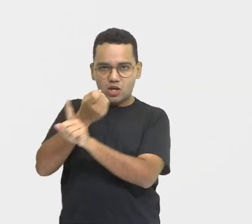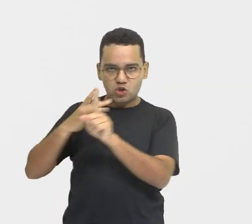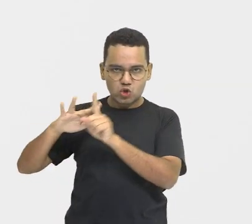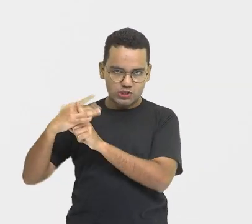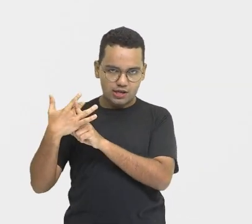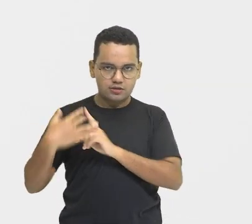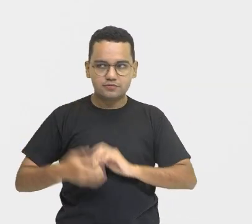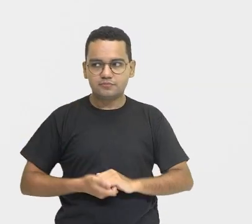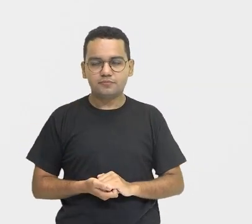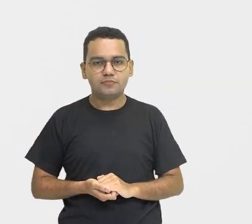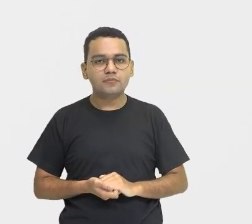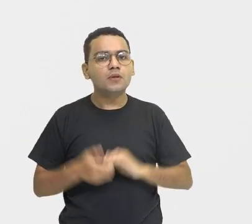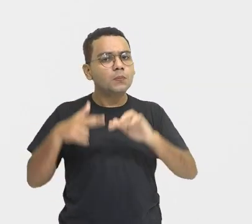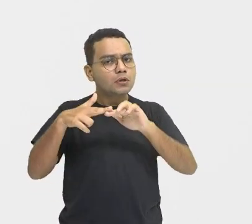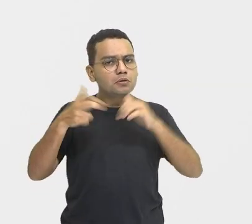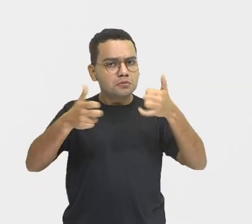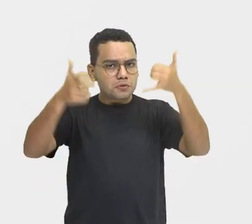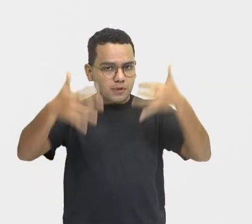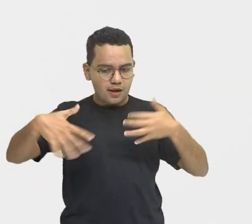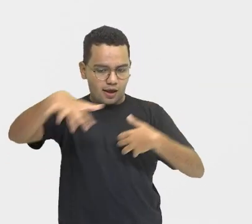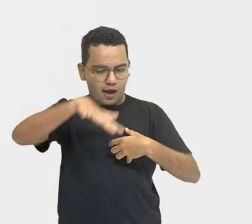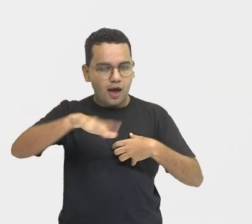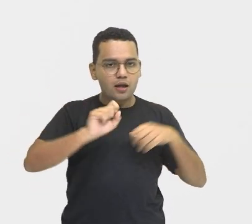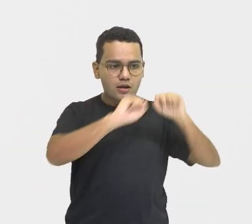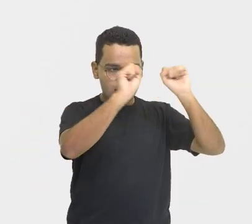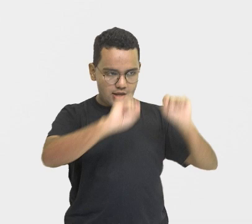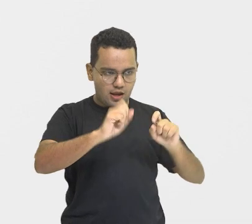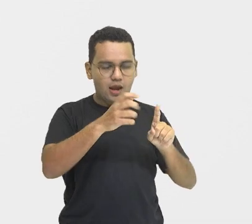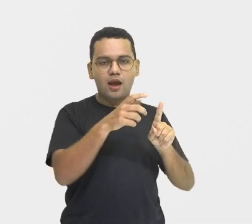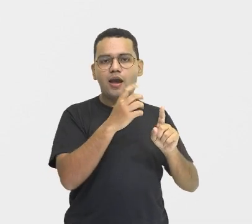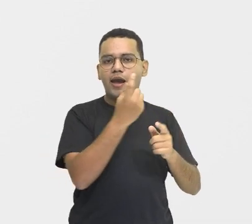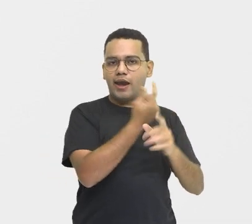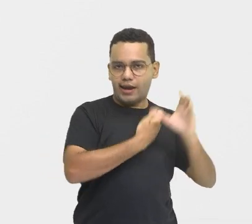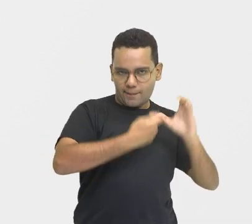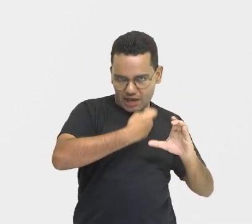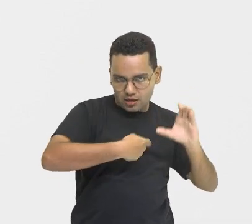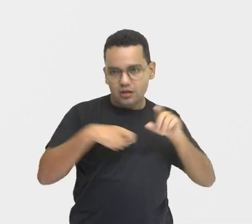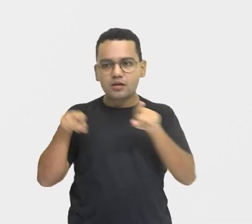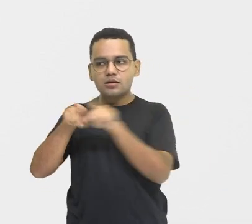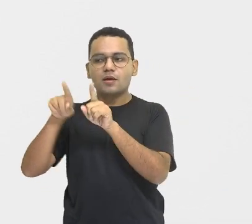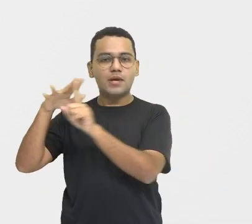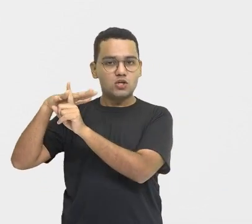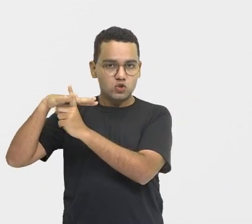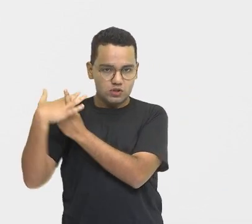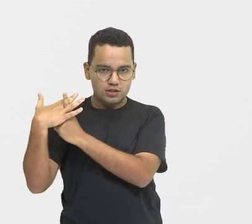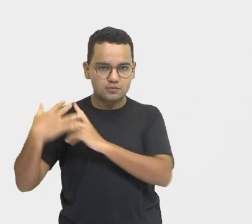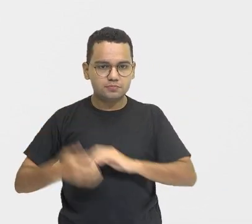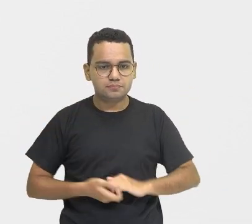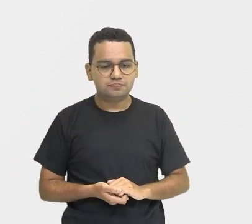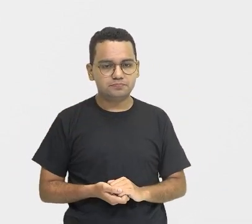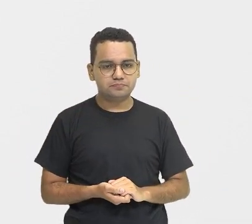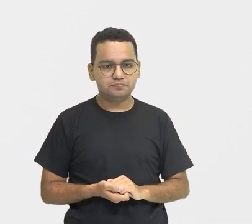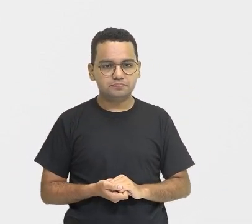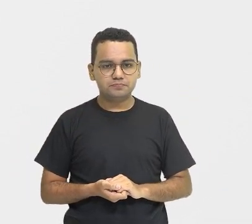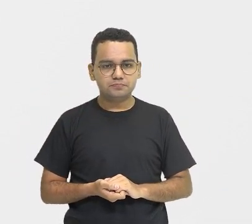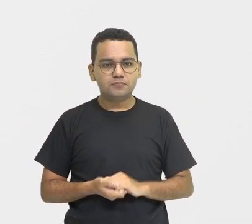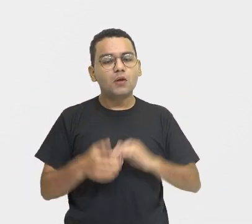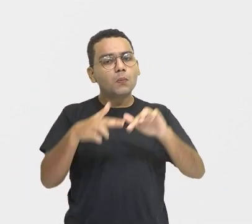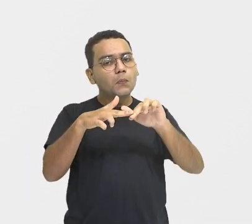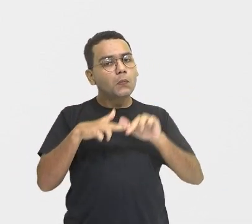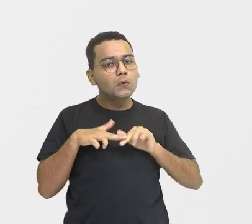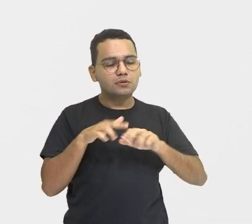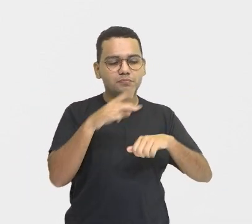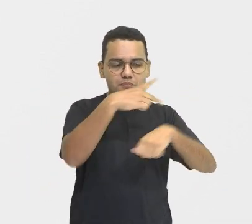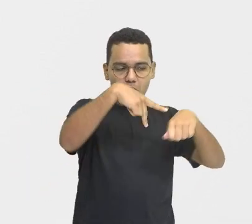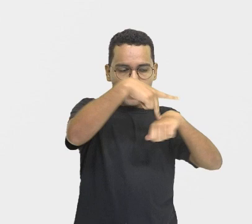falo de sistemas políticos e econômicos, eu estou falando de capitalismo, eu estou falando de socialismo, tá certo? Os Estados